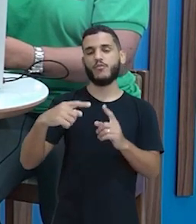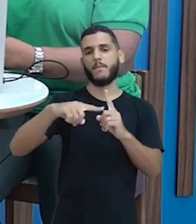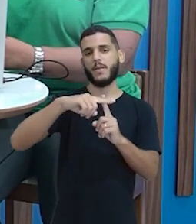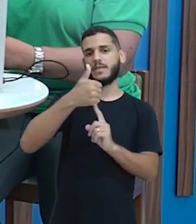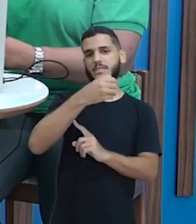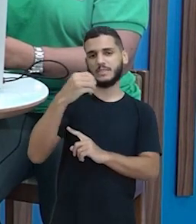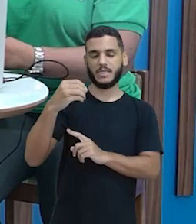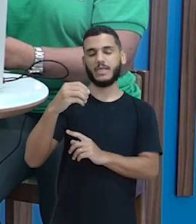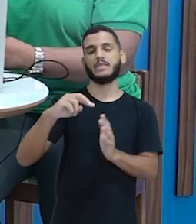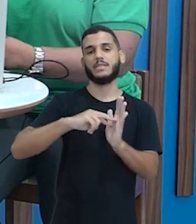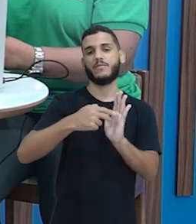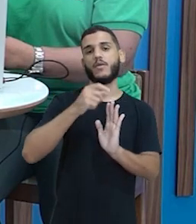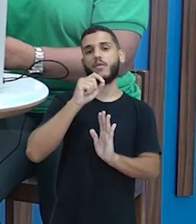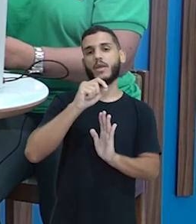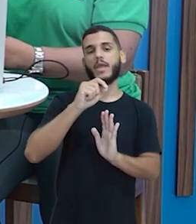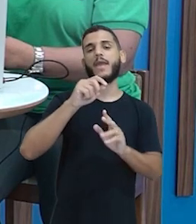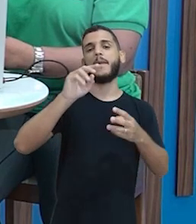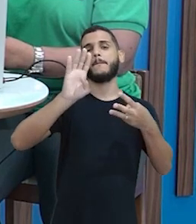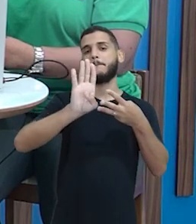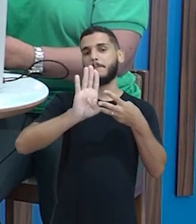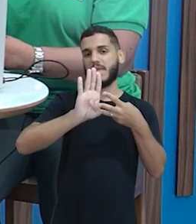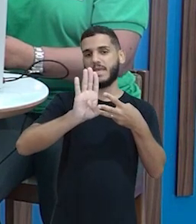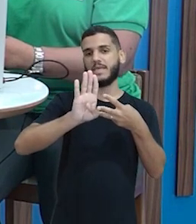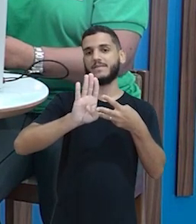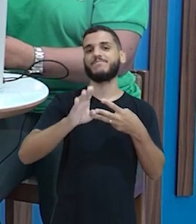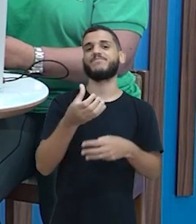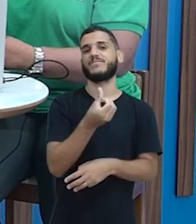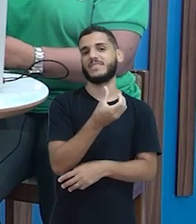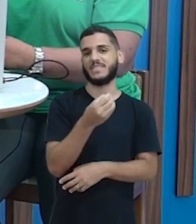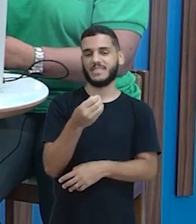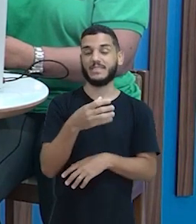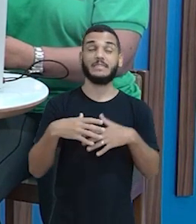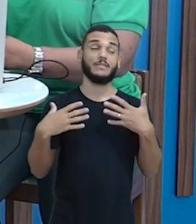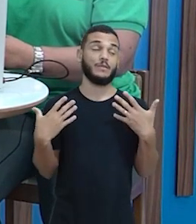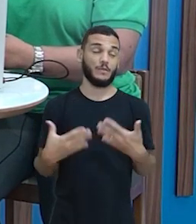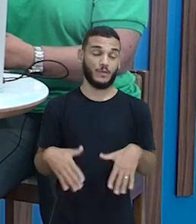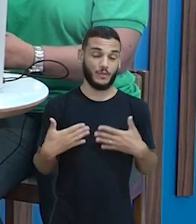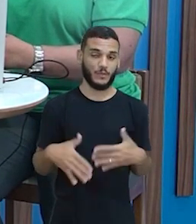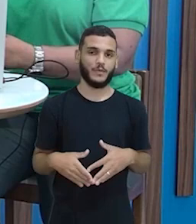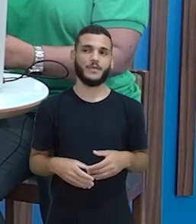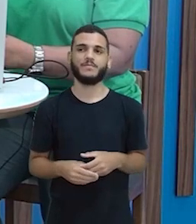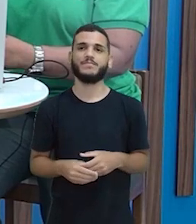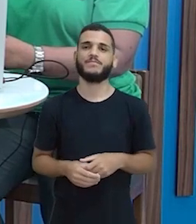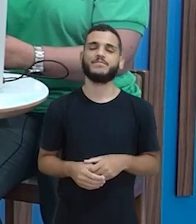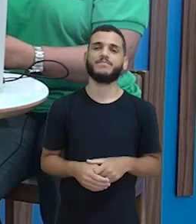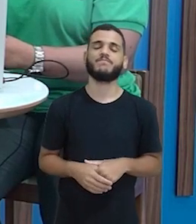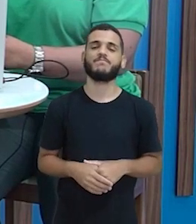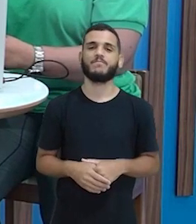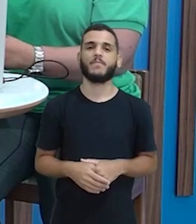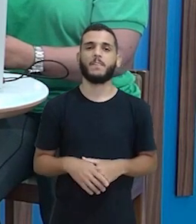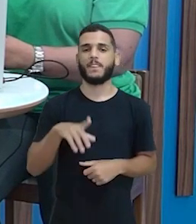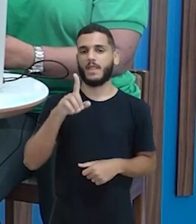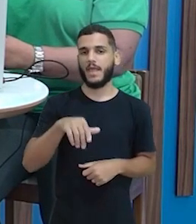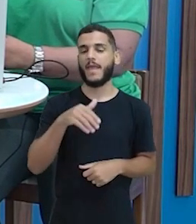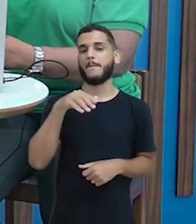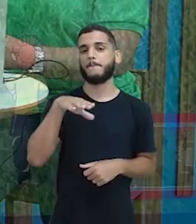E aí vai ser letra b 6 sente bora ver se está certo Professor Vamos ver aí a letra B bora